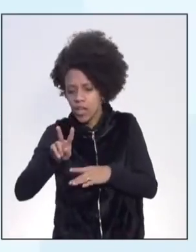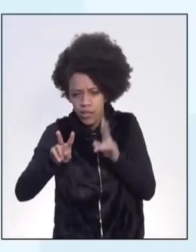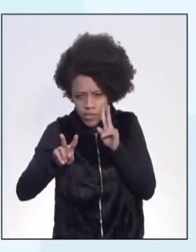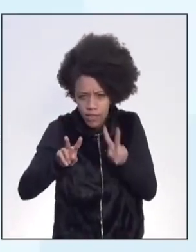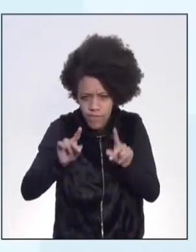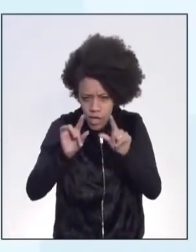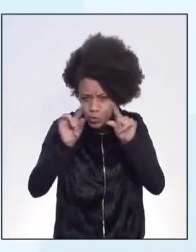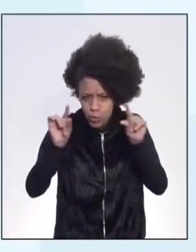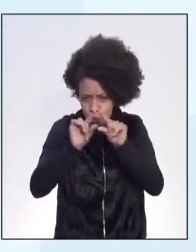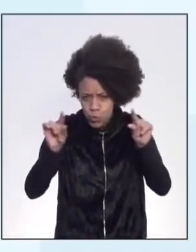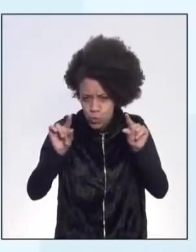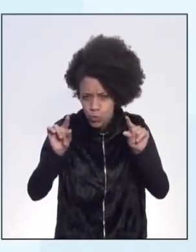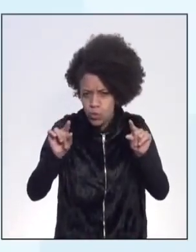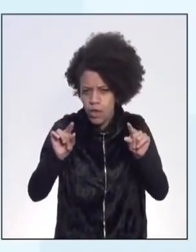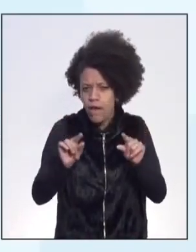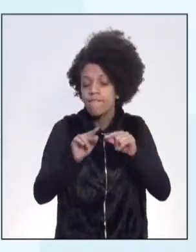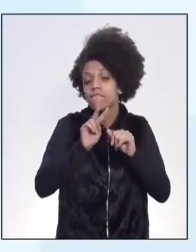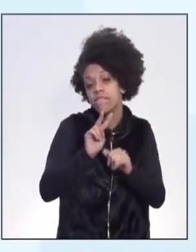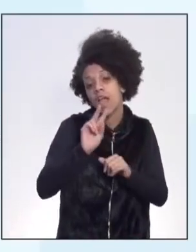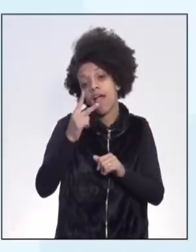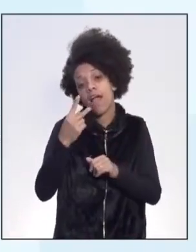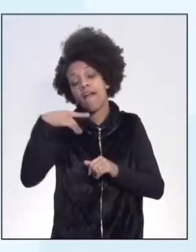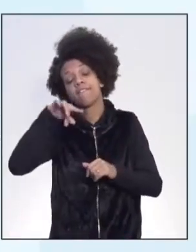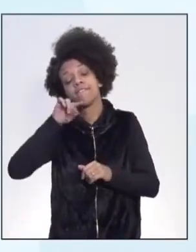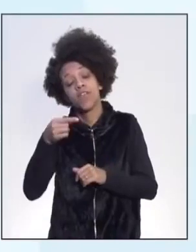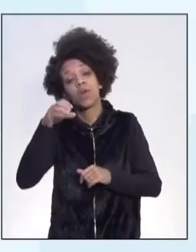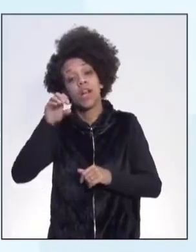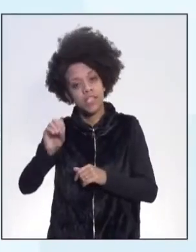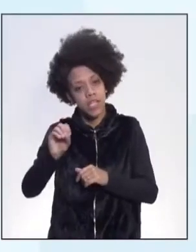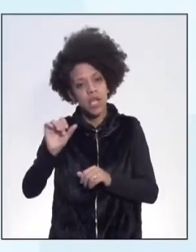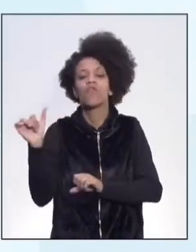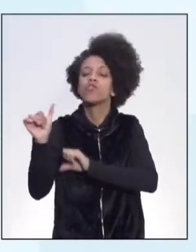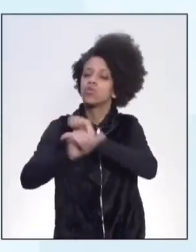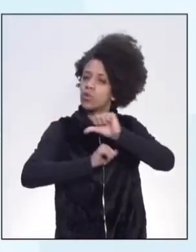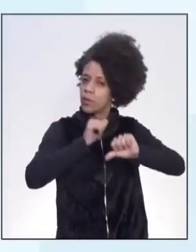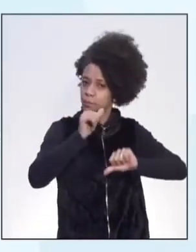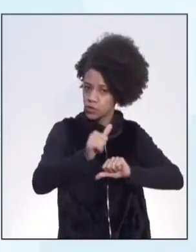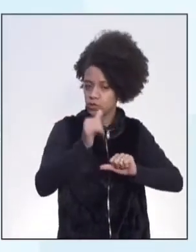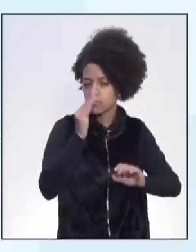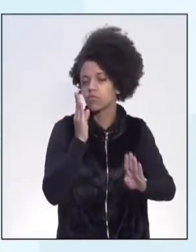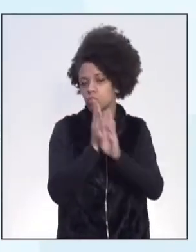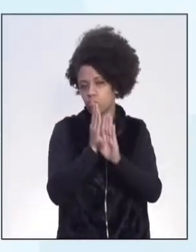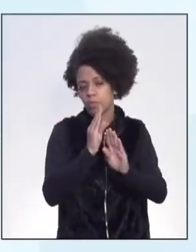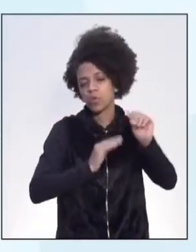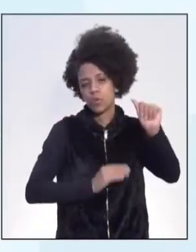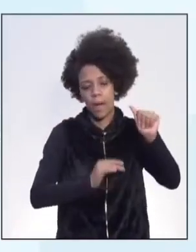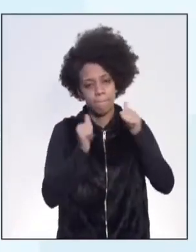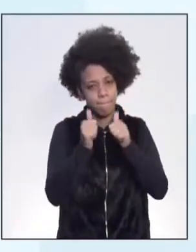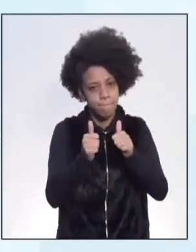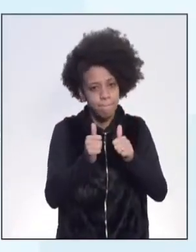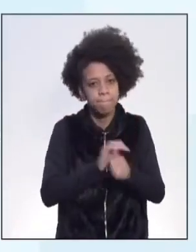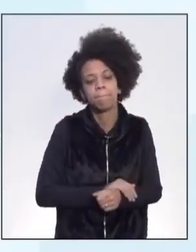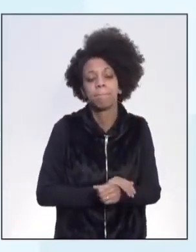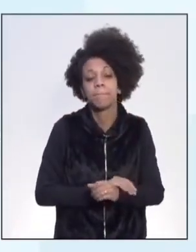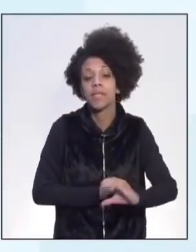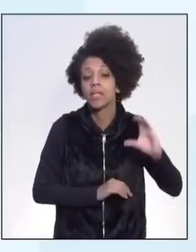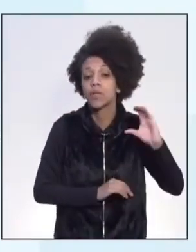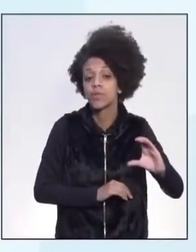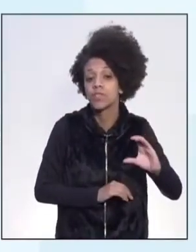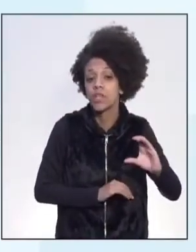em cima? V é h, 0. Ah, vai substituir o valor do h que você achou no item A. Muito bom. Item